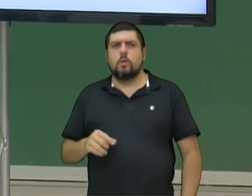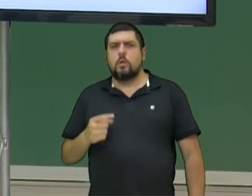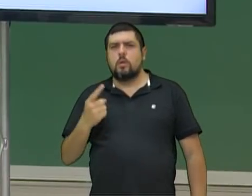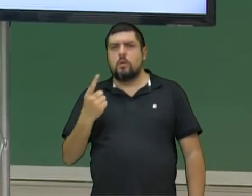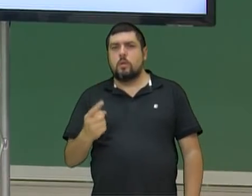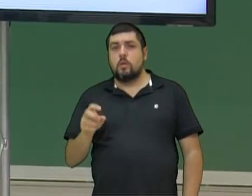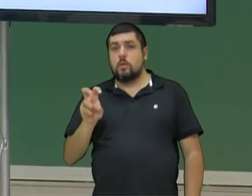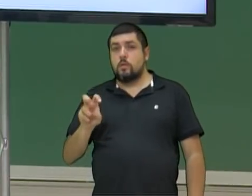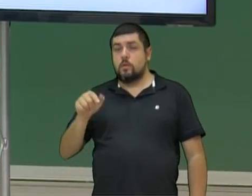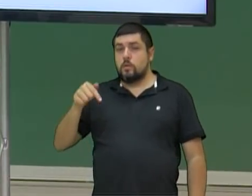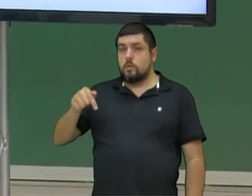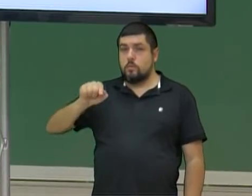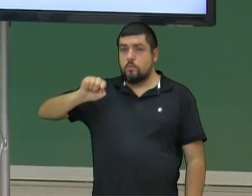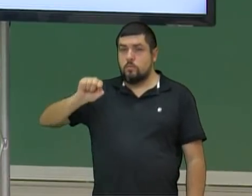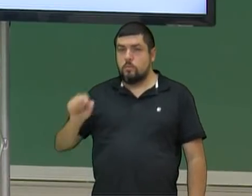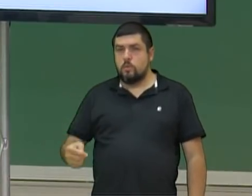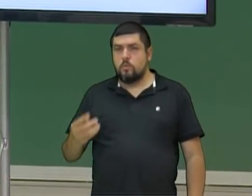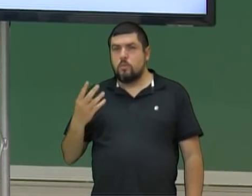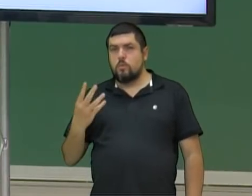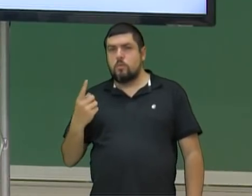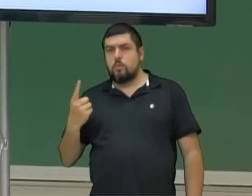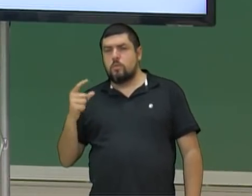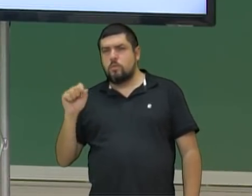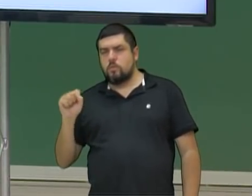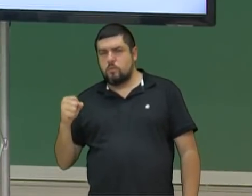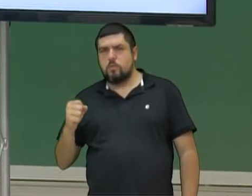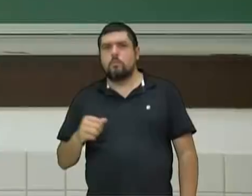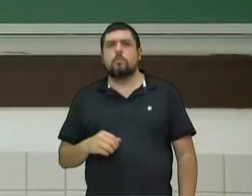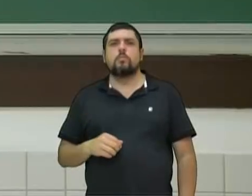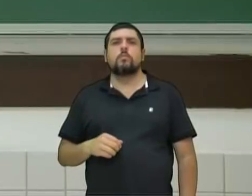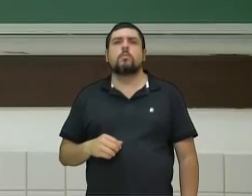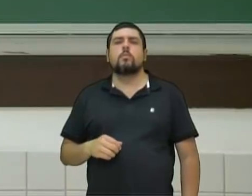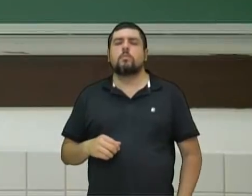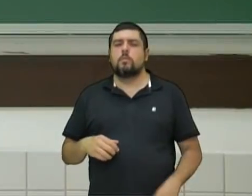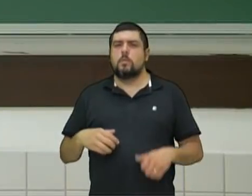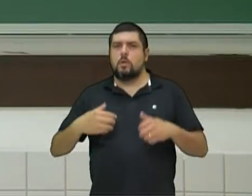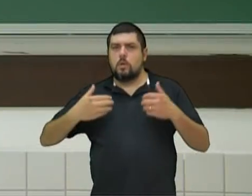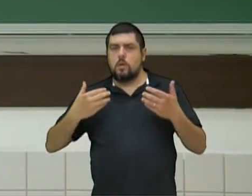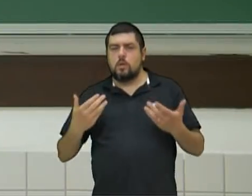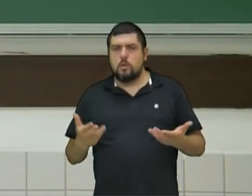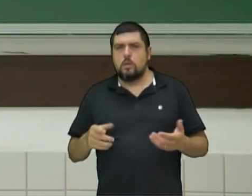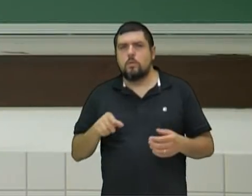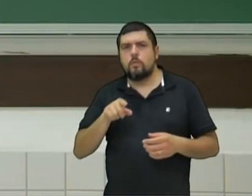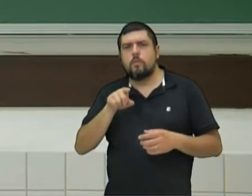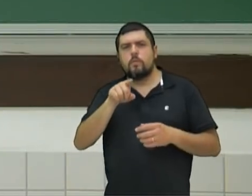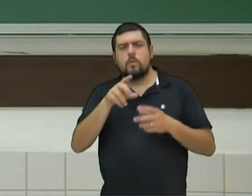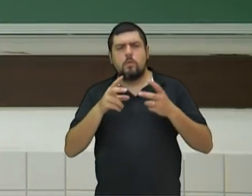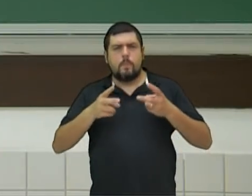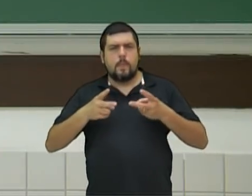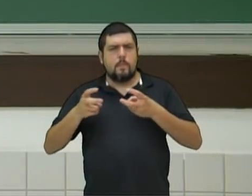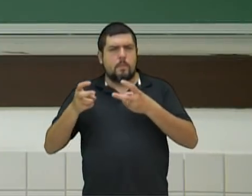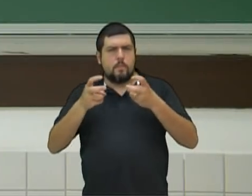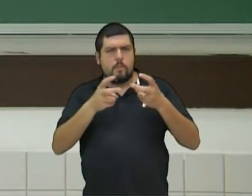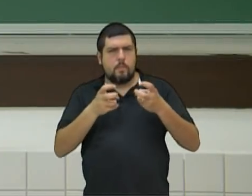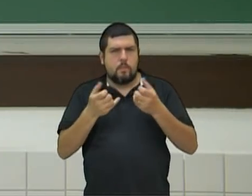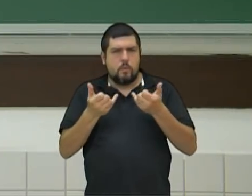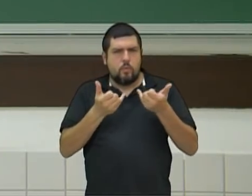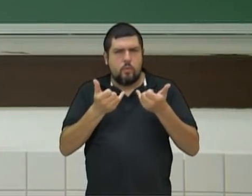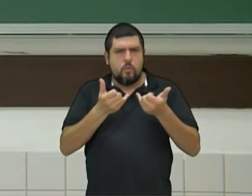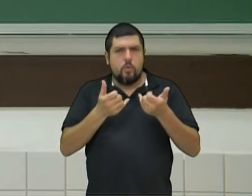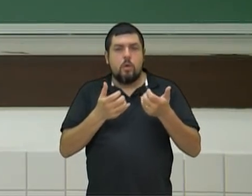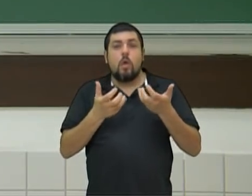157.418. Então, o que a professora quer que vocês façam nessa atividade? Além de observar essas informações, eu vou pedir para vocês montarem um